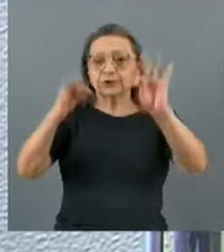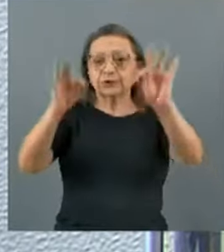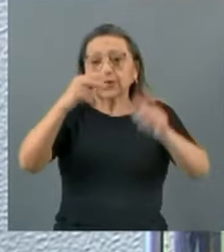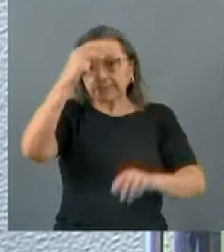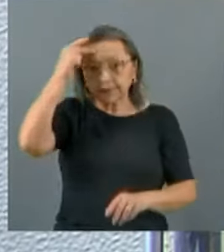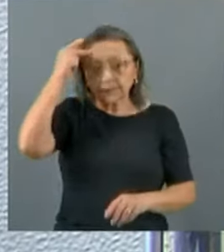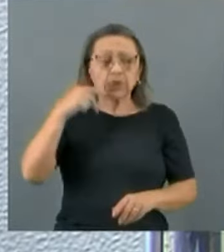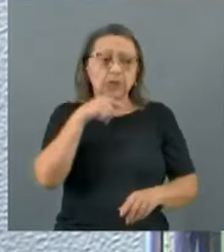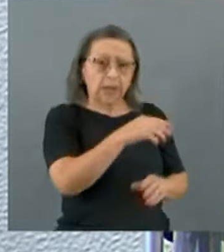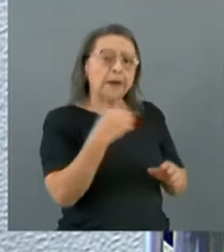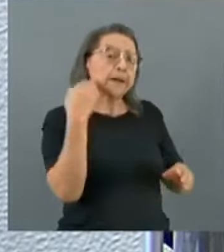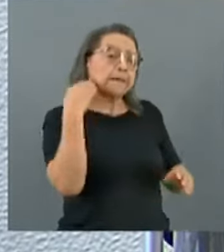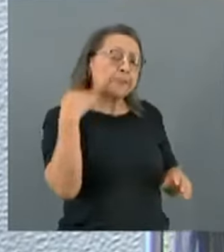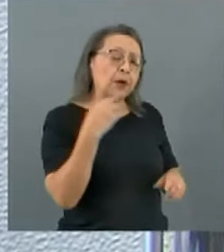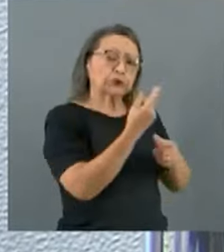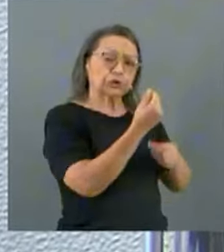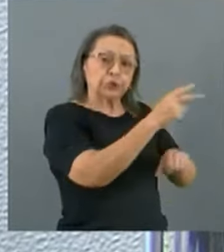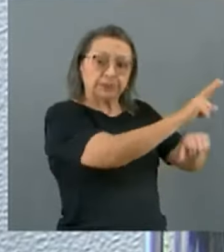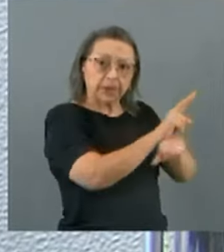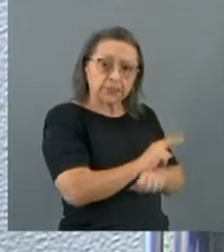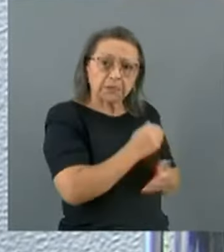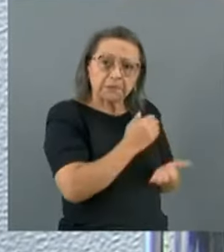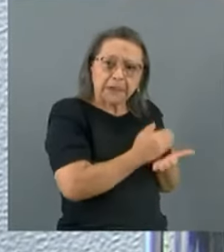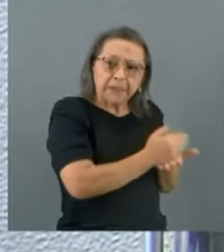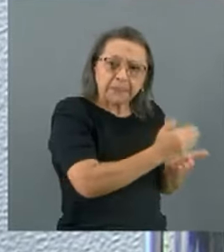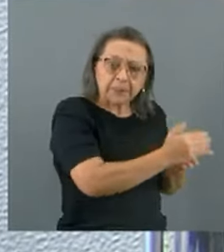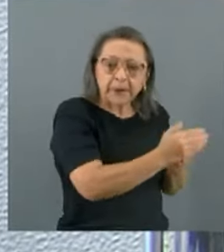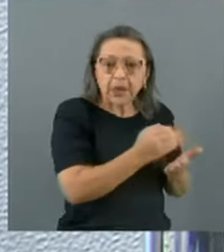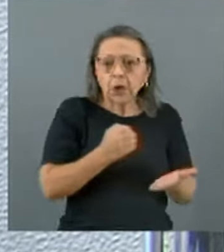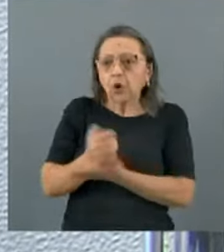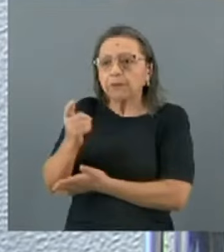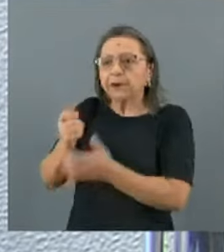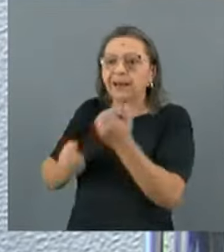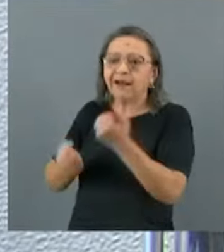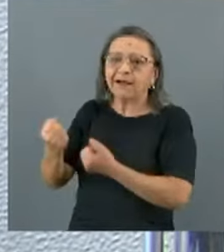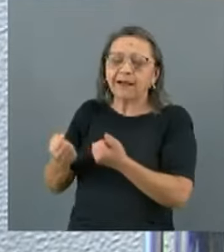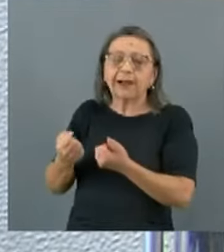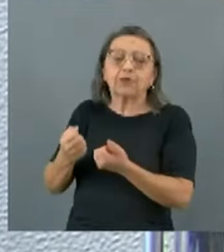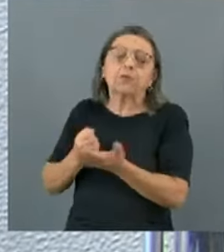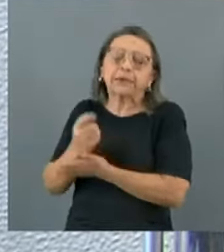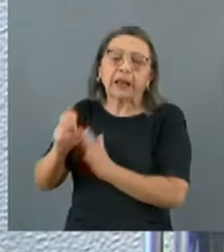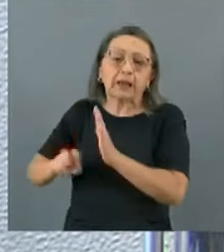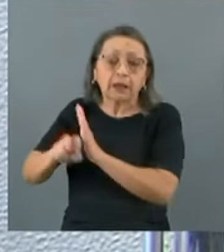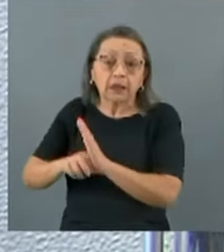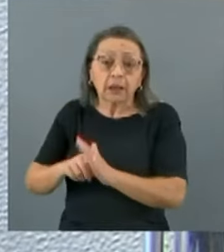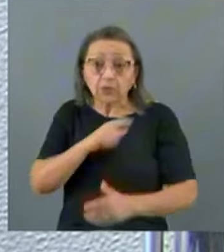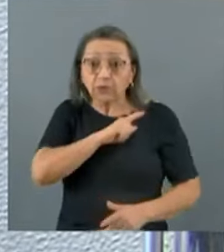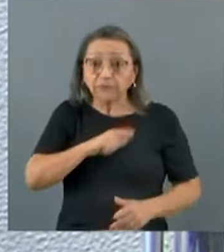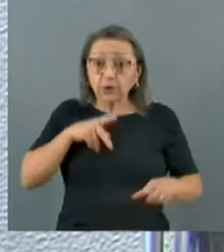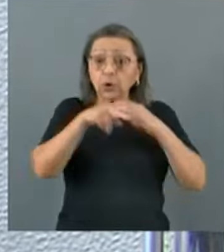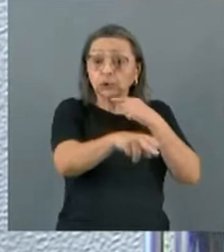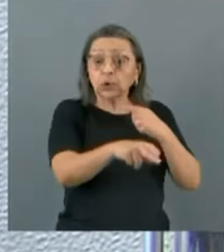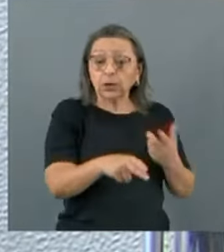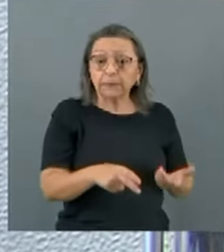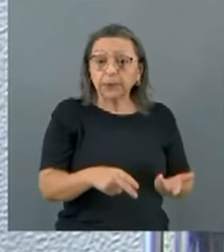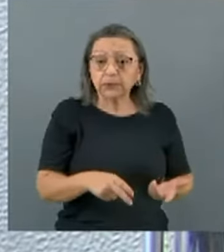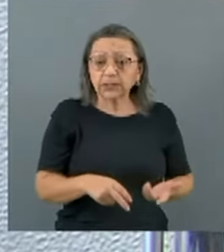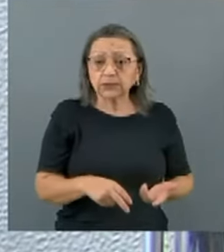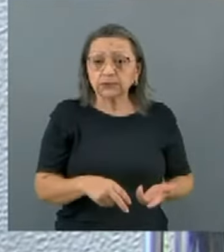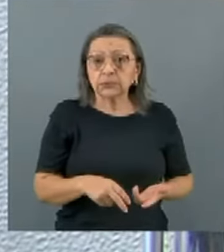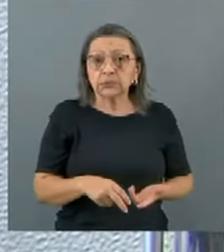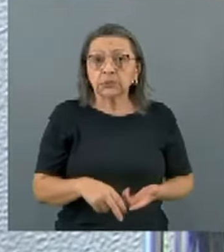ia, pegava empréstimo e pagava para ter esse equipamento em casa. O governo cortou esse crédito acessibilidade. Não